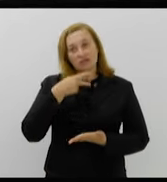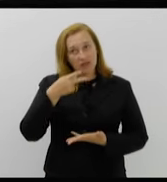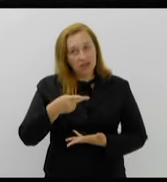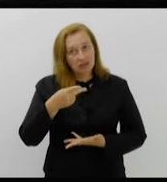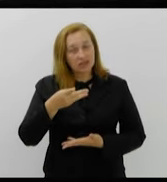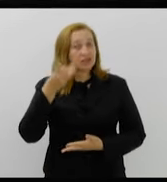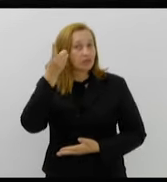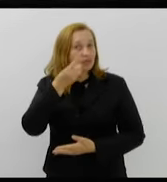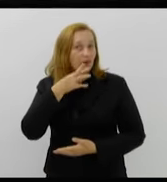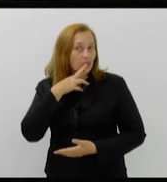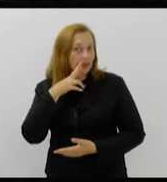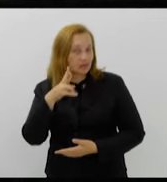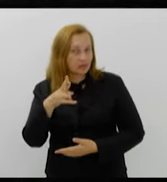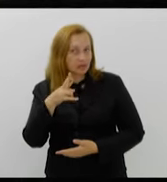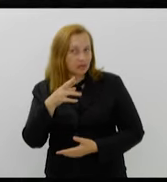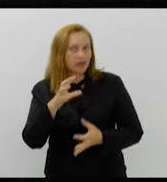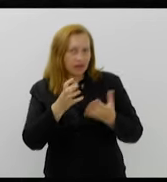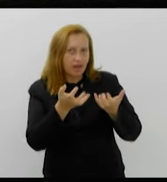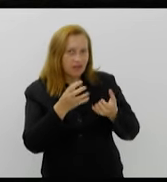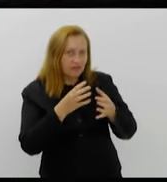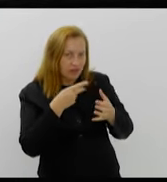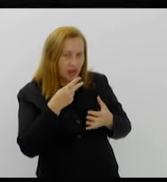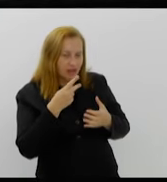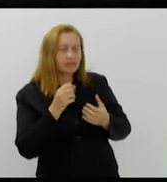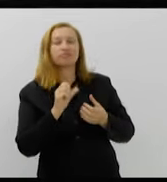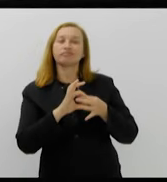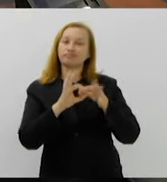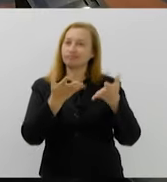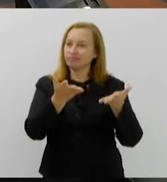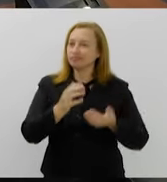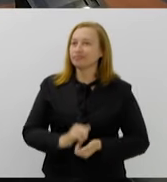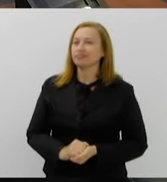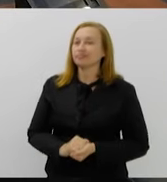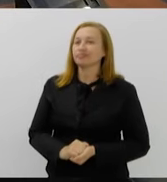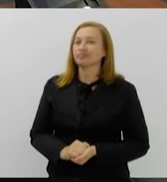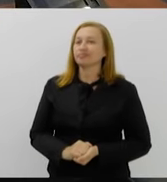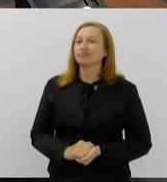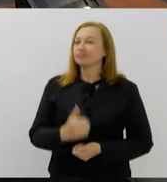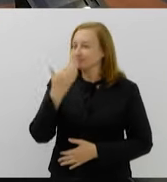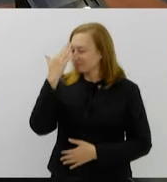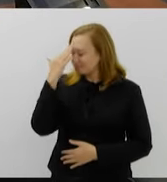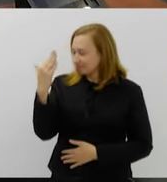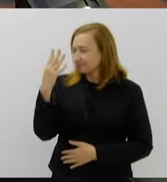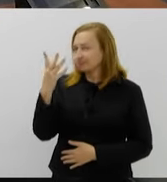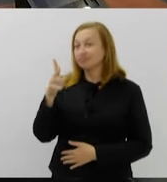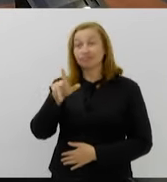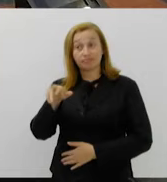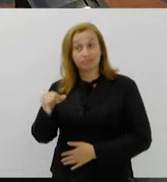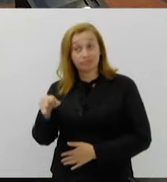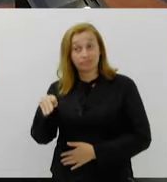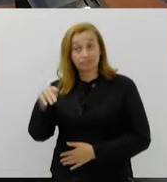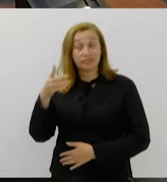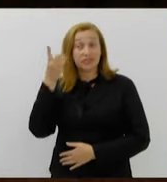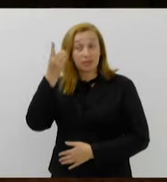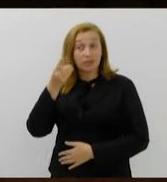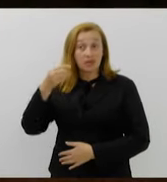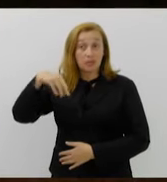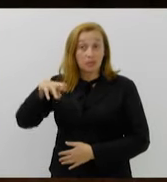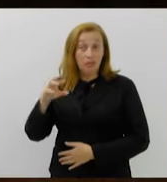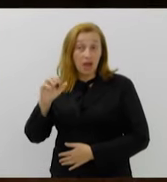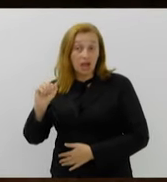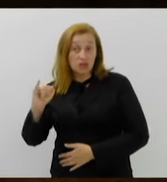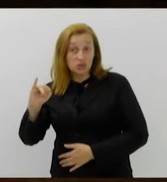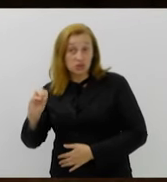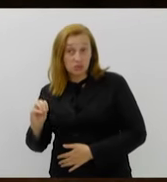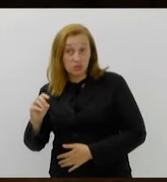Amorim senhor quer uma parte quero uma parte por favor por favor obrigado pelo parte Deputado meu irmão Deputado Márcio Gualberto aproveito